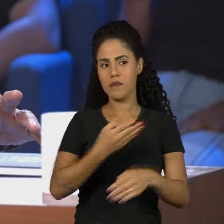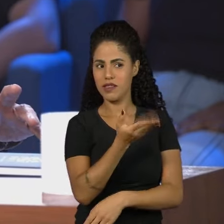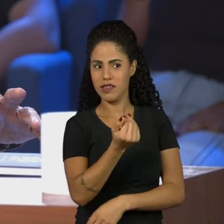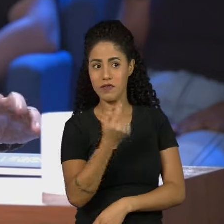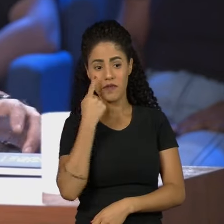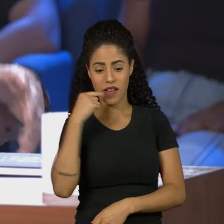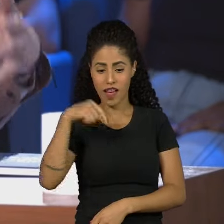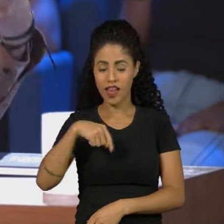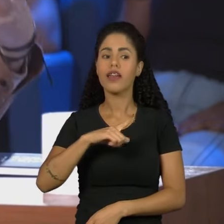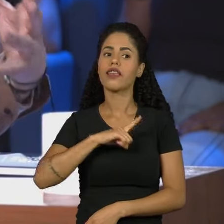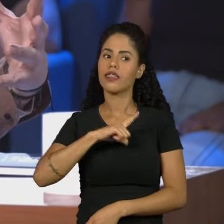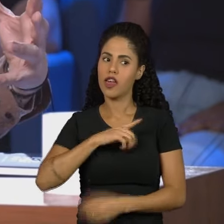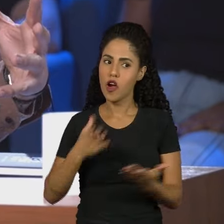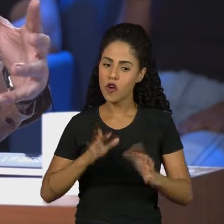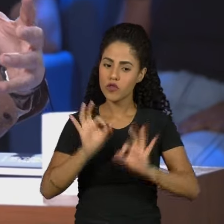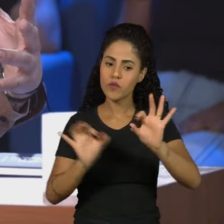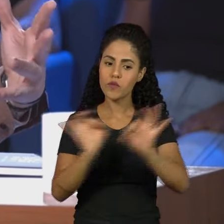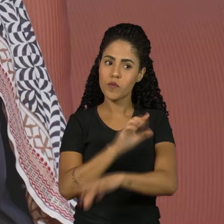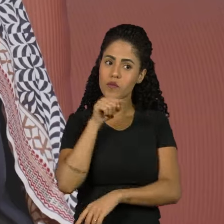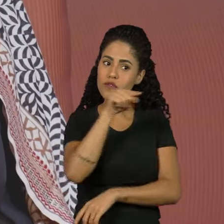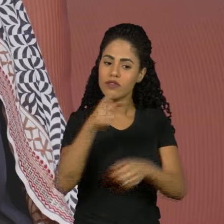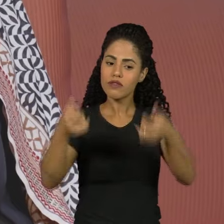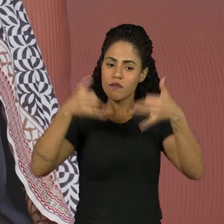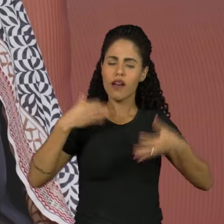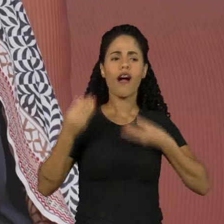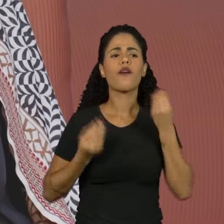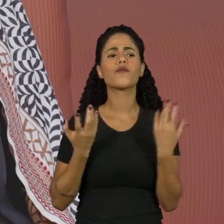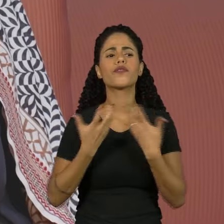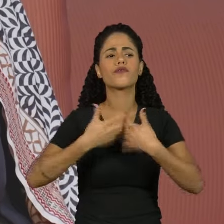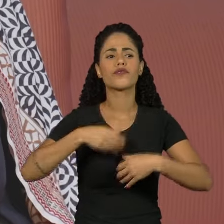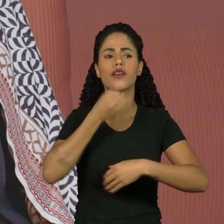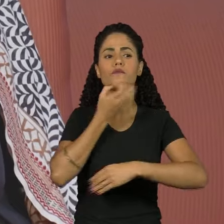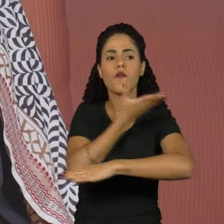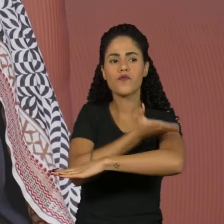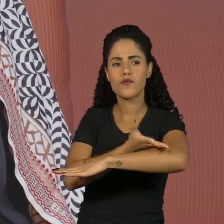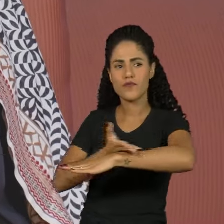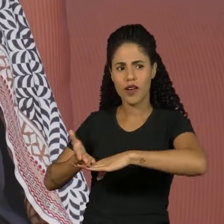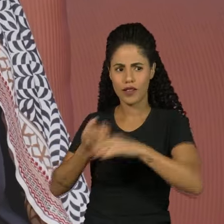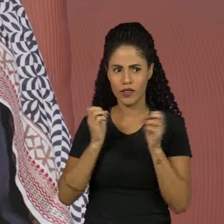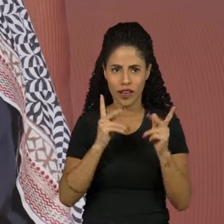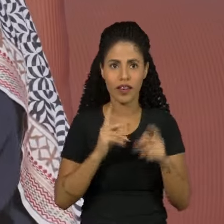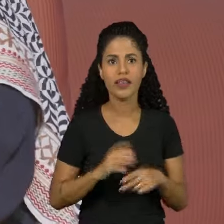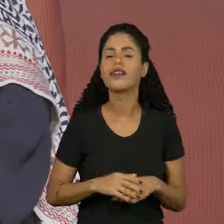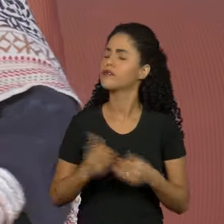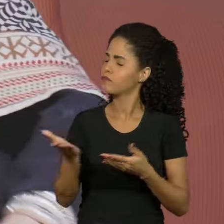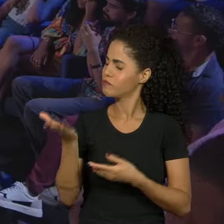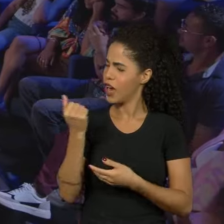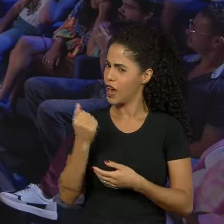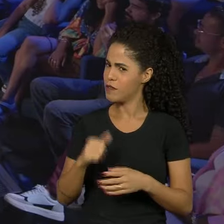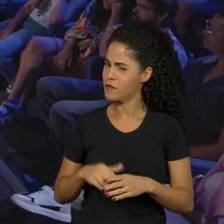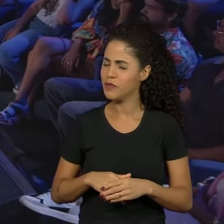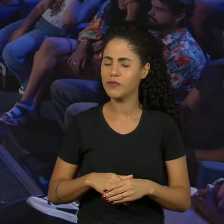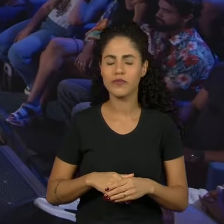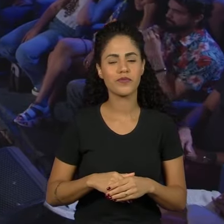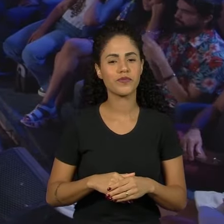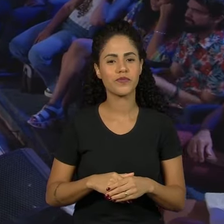nosso Arena de hoje tem uma mesa para você nos explicar os bons modos à mesa, pode ser? Claro, claro, vamos lá. Vamos